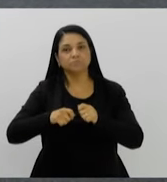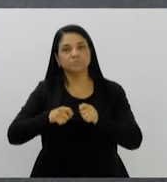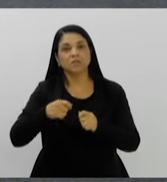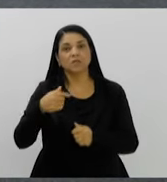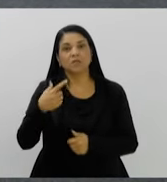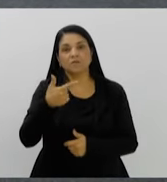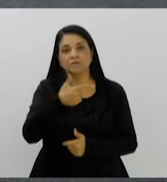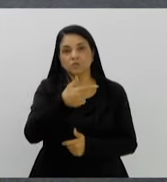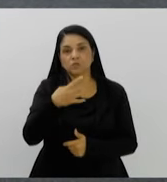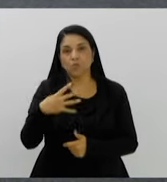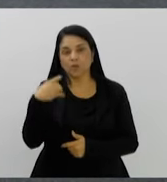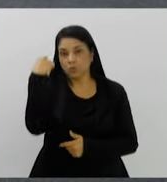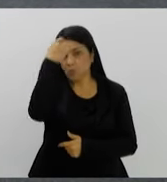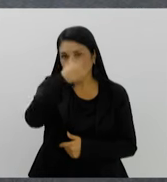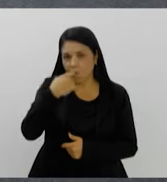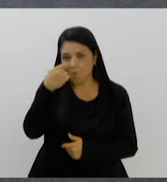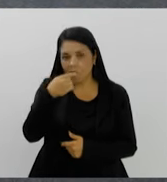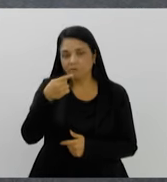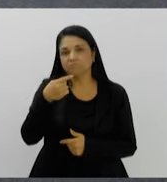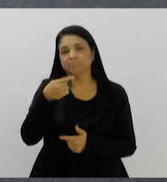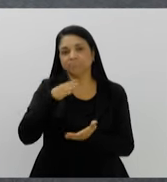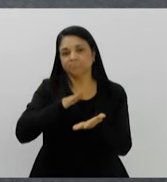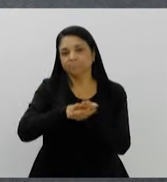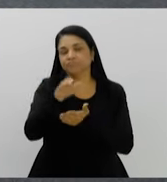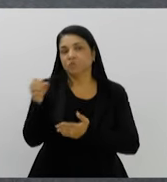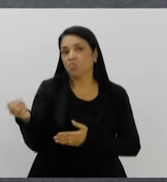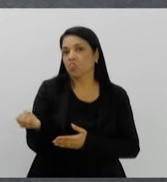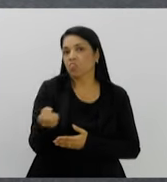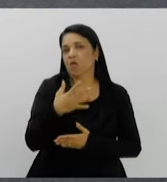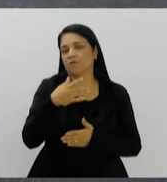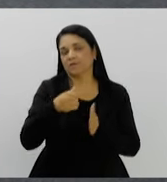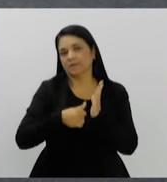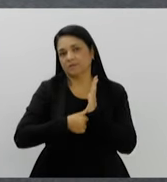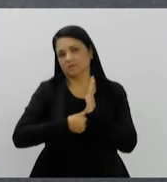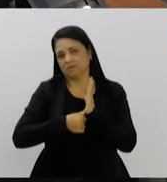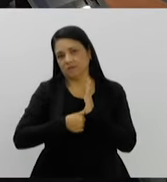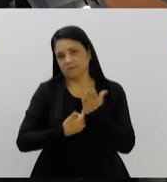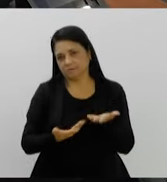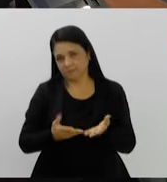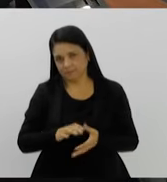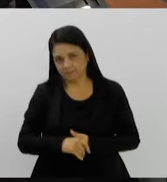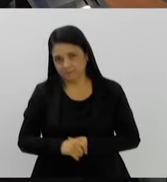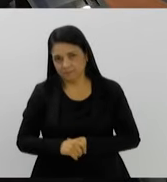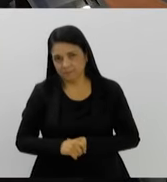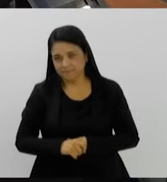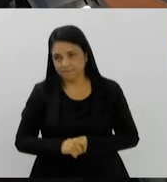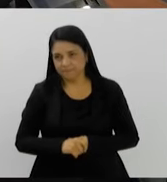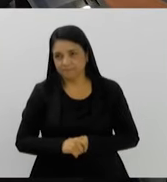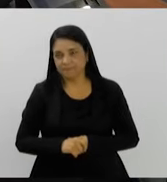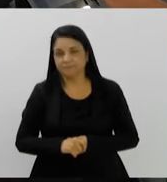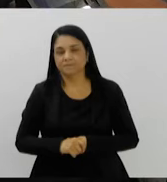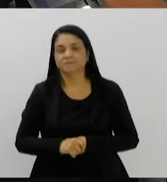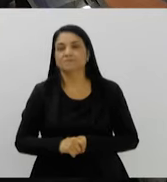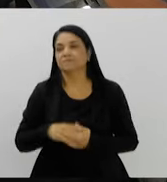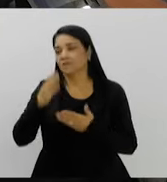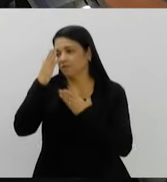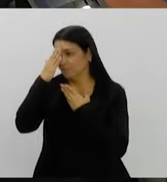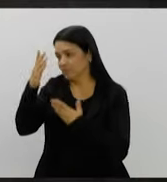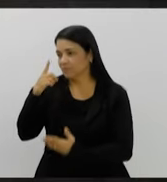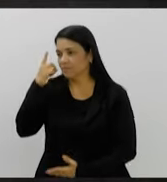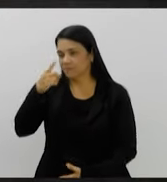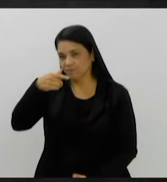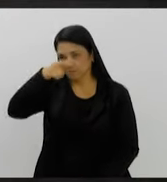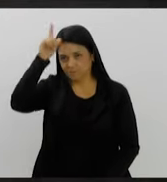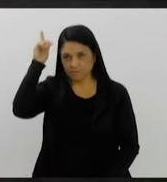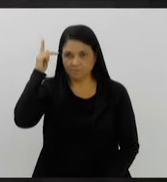24 horas emitir esse documento de identidade é a declaração Muito obrigado Deputado Luiz Paulo mais